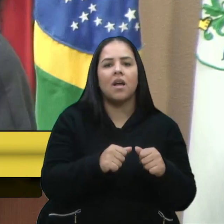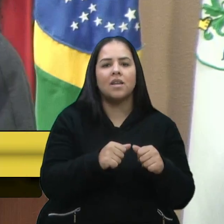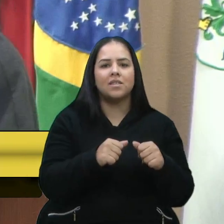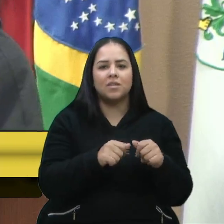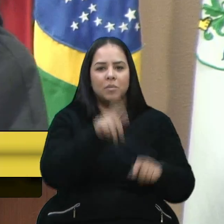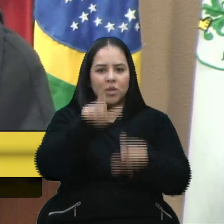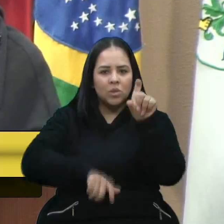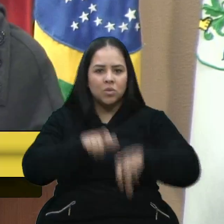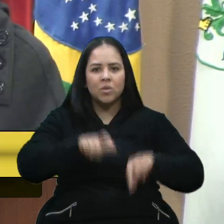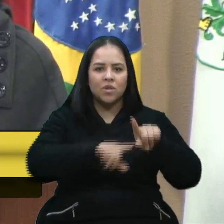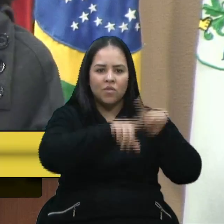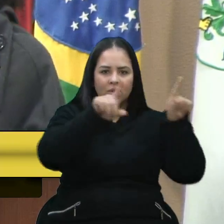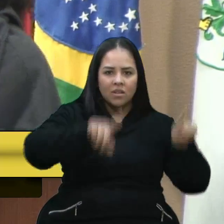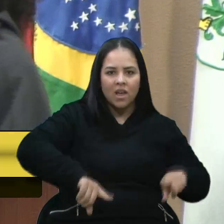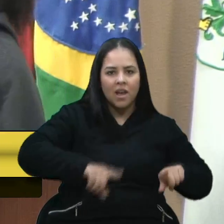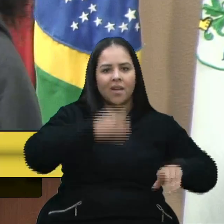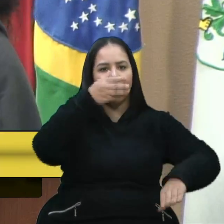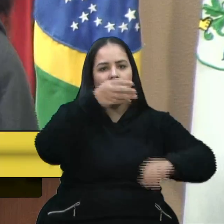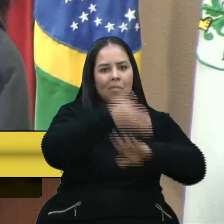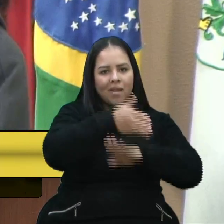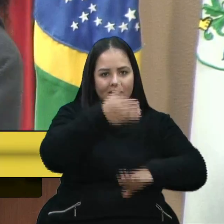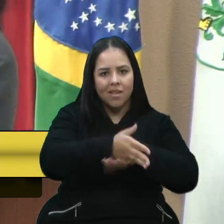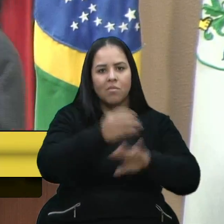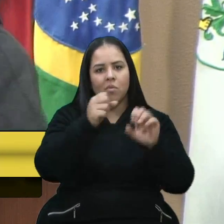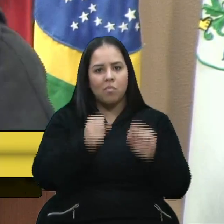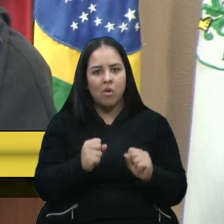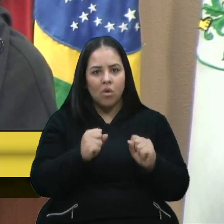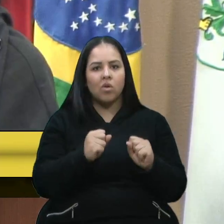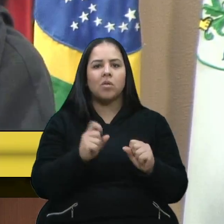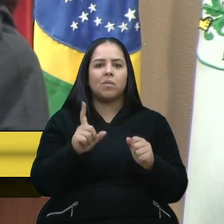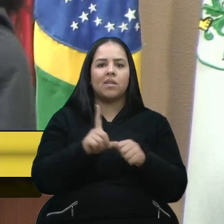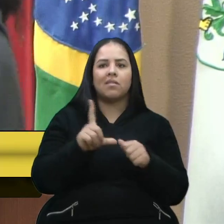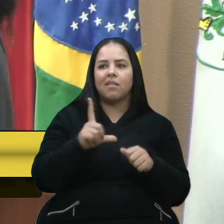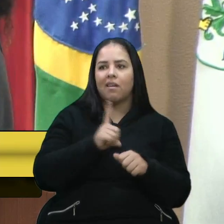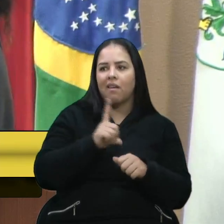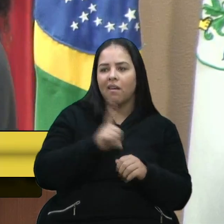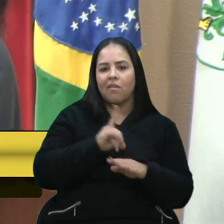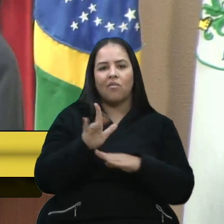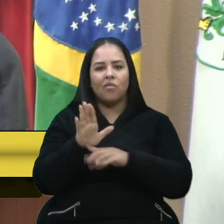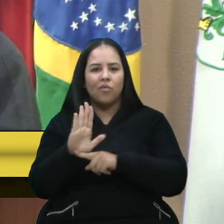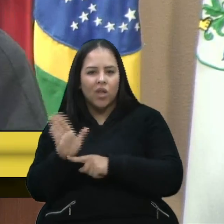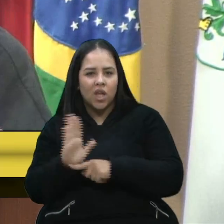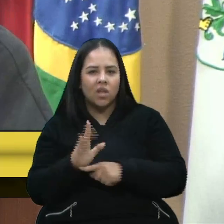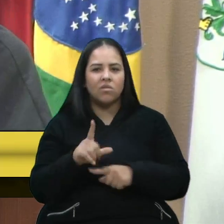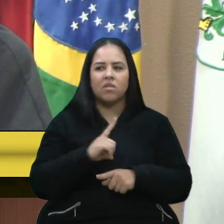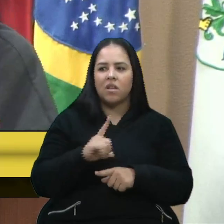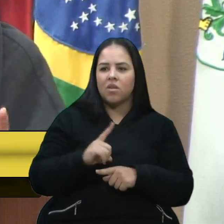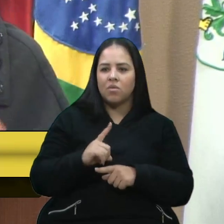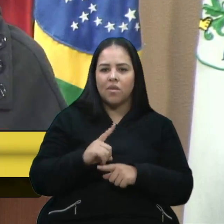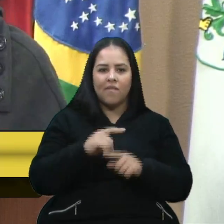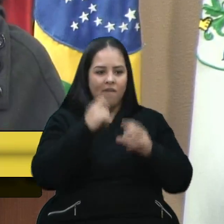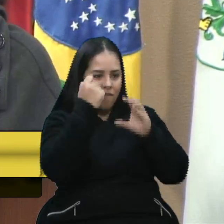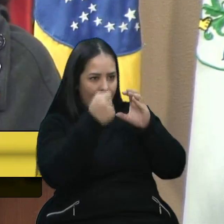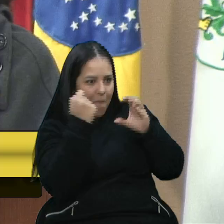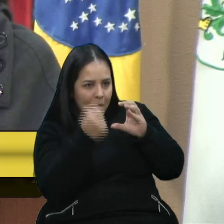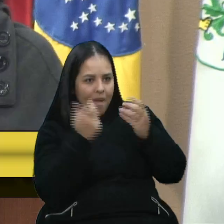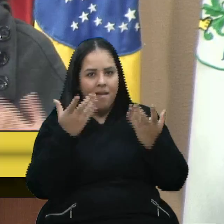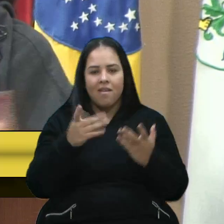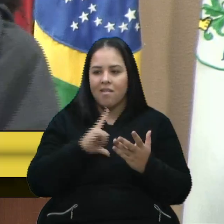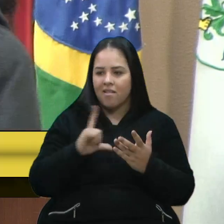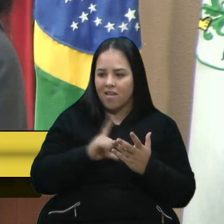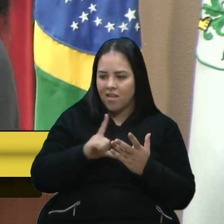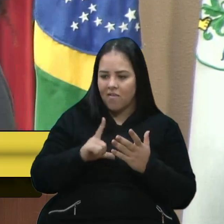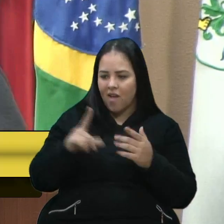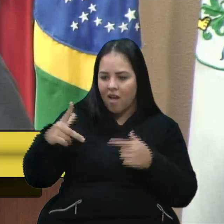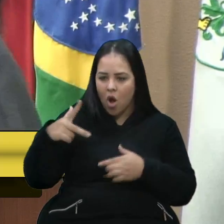possa participar, para que se faça um curta-metragem. Tem a pessoa que vai filmar, tem a pessoa que vai editar,